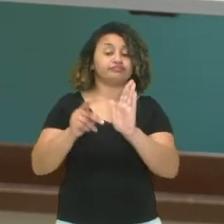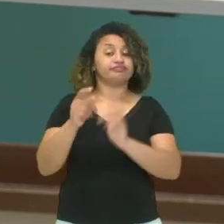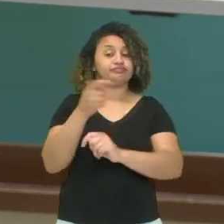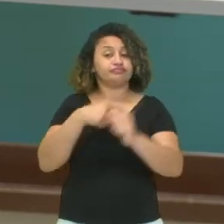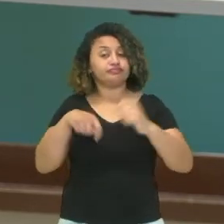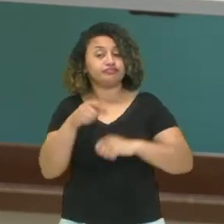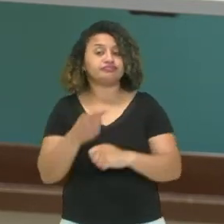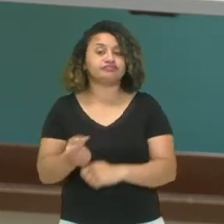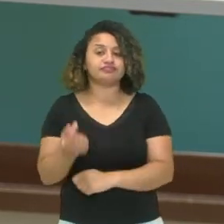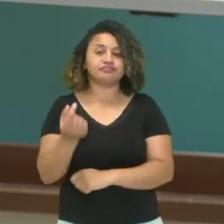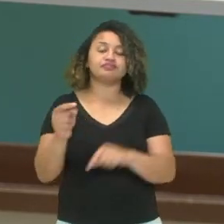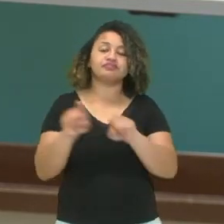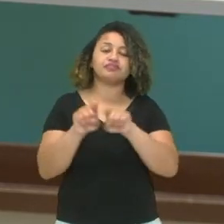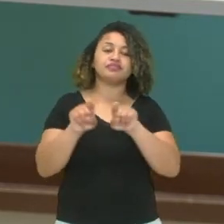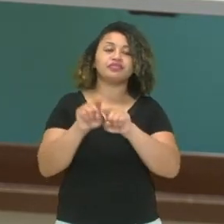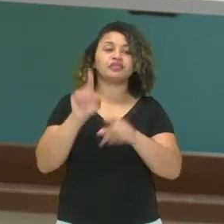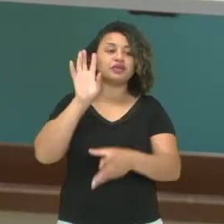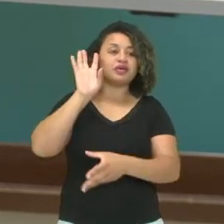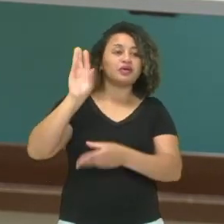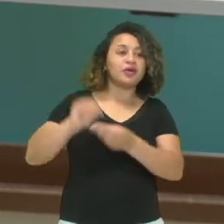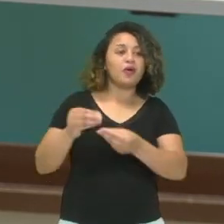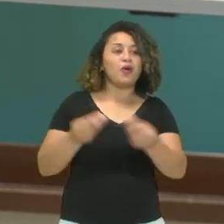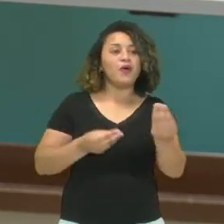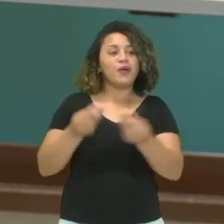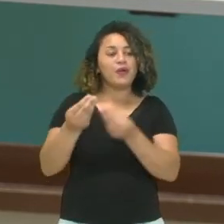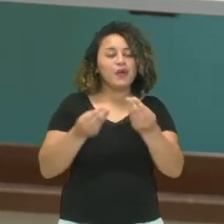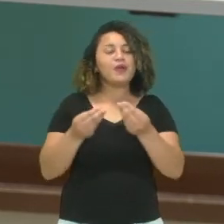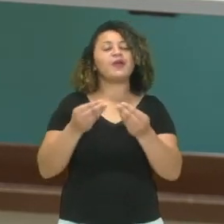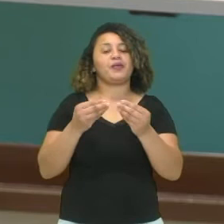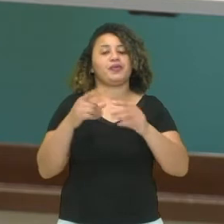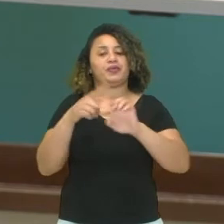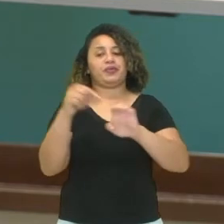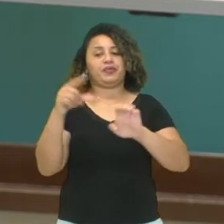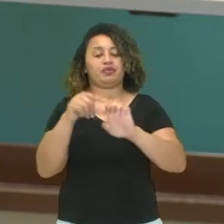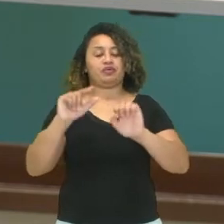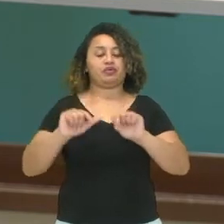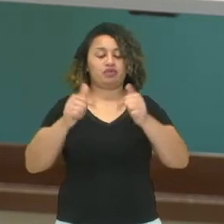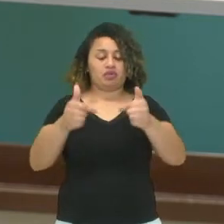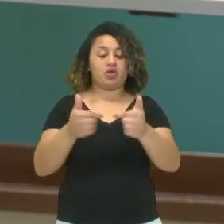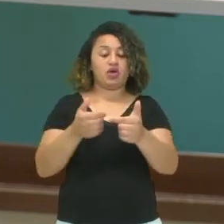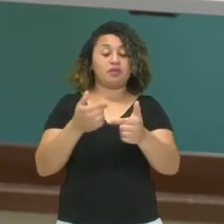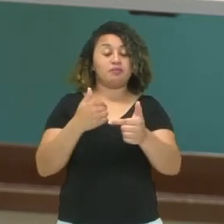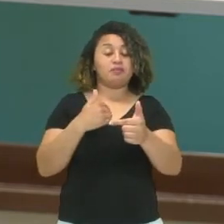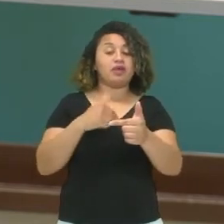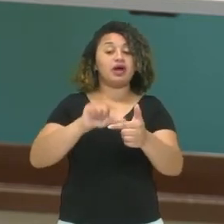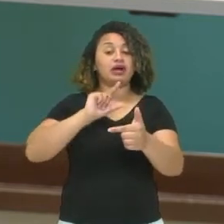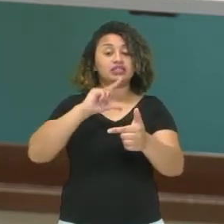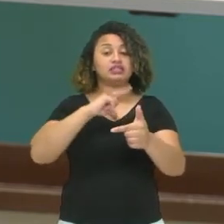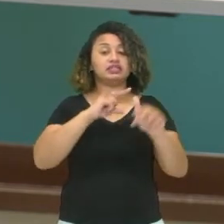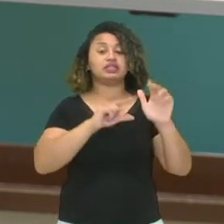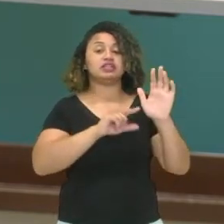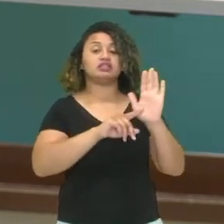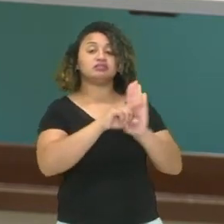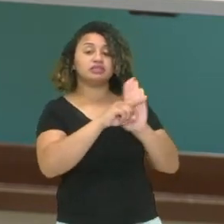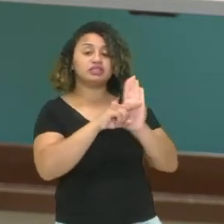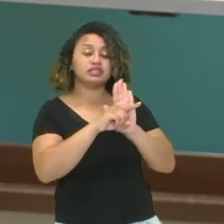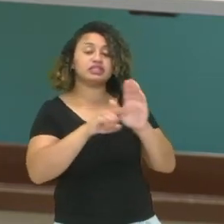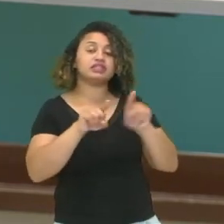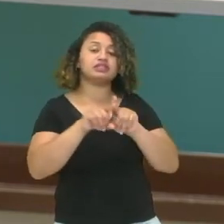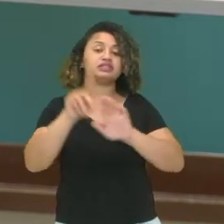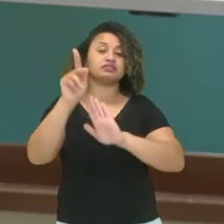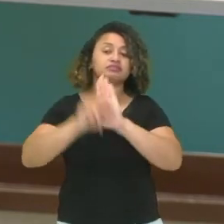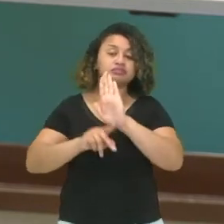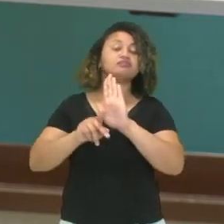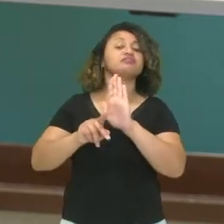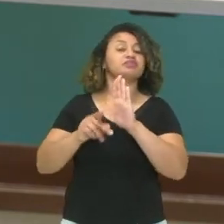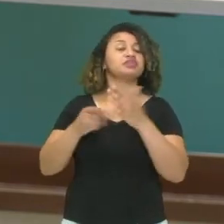e compreender como empreender a partir de uma pesquisa e planejamento de um